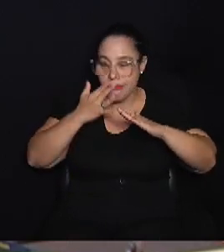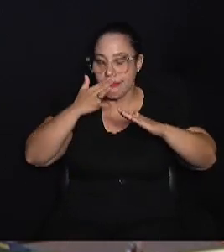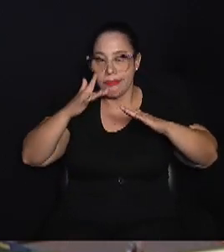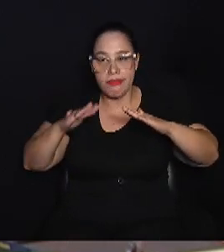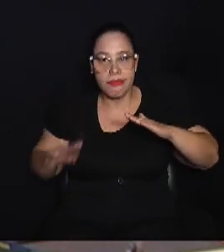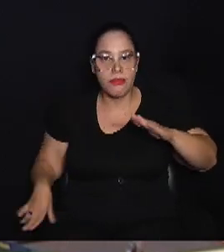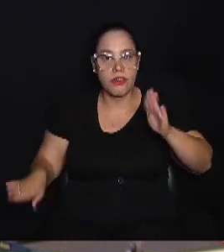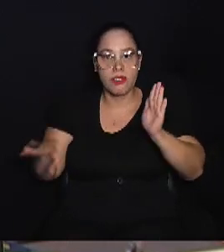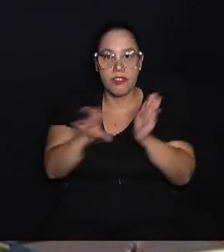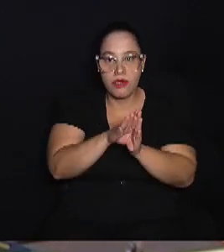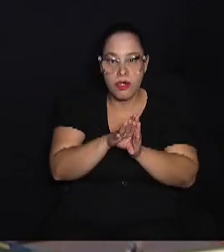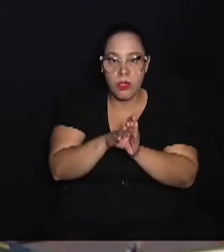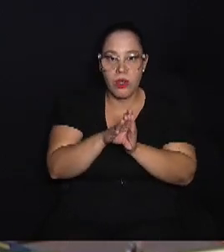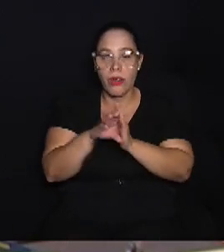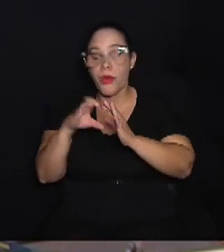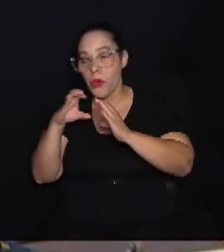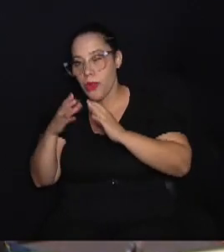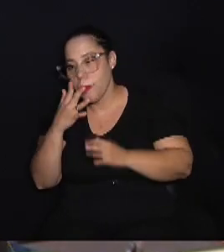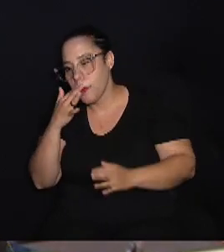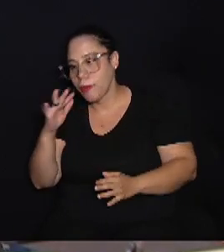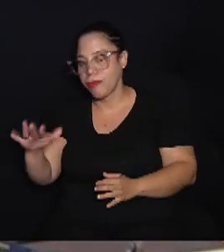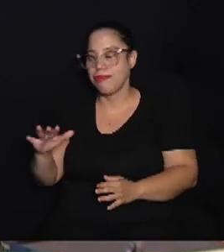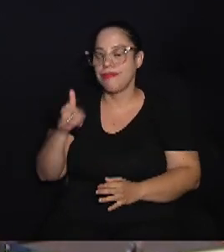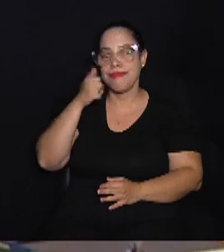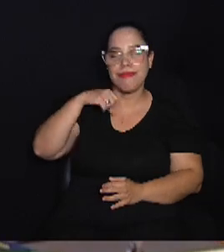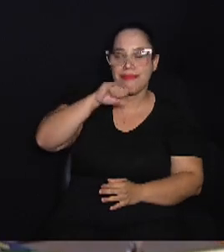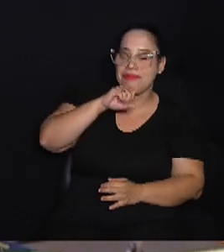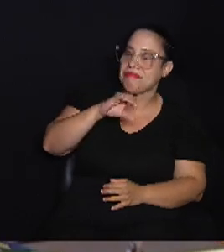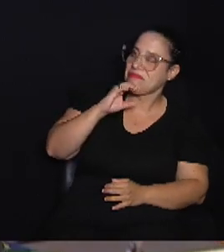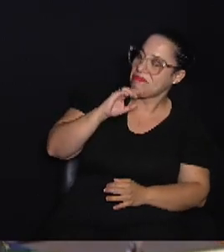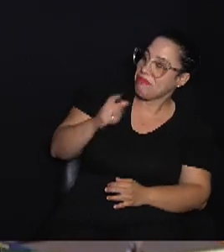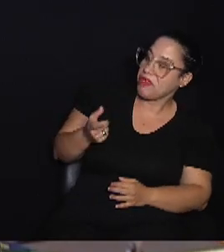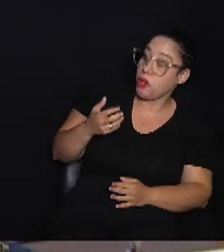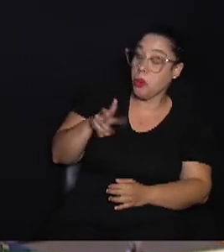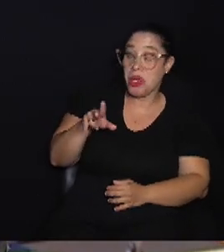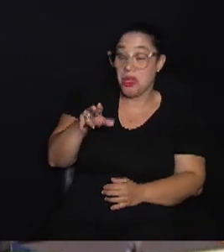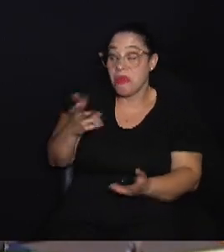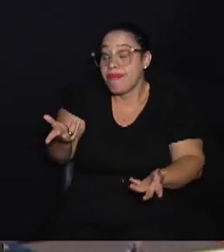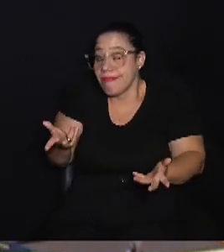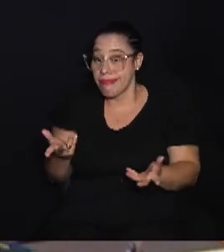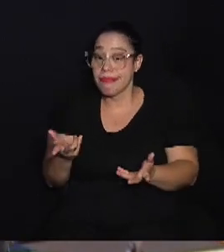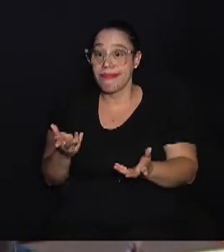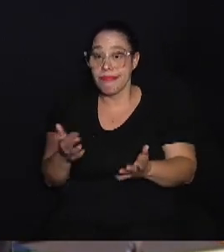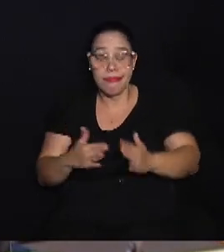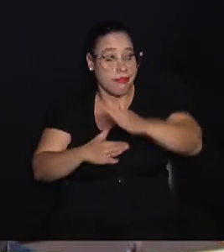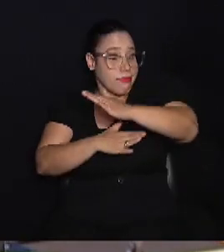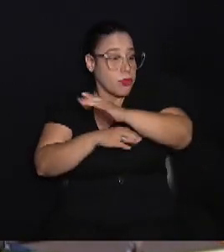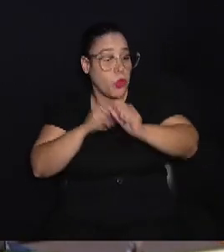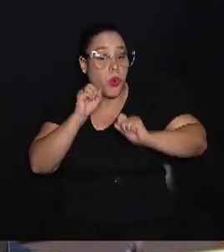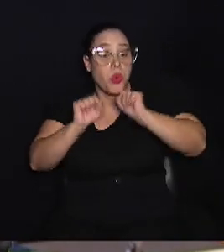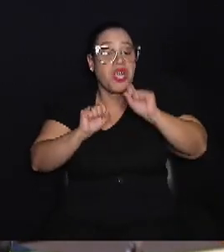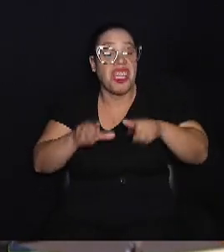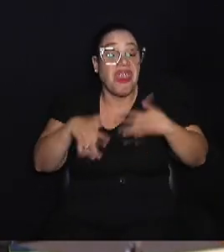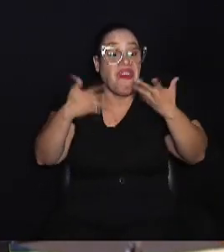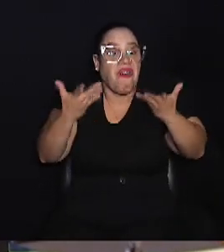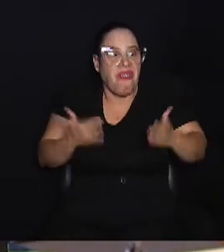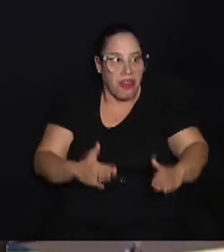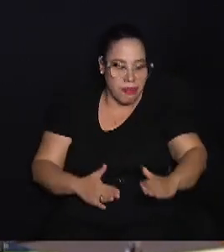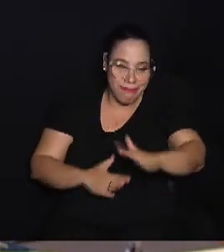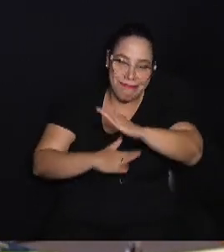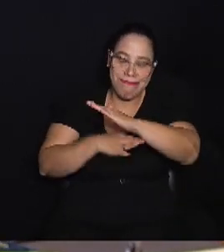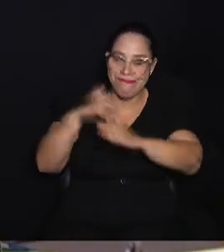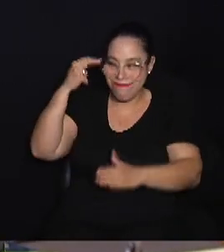chegar em casa provavelmente contar para os pais, contar para os outros coleguinhas da escola, os irmãos, né, que estiveram na Câmara, o que é a Câmara. Então essa é a